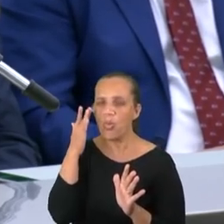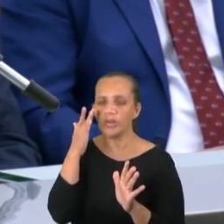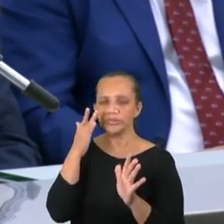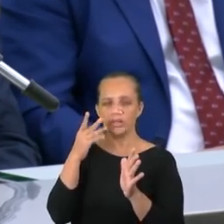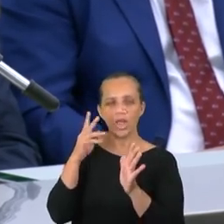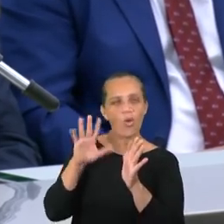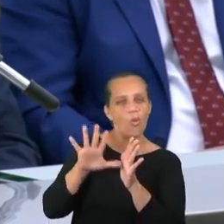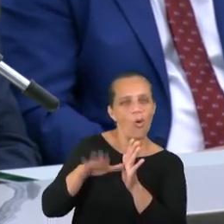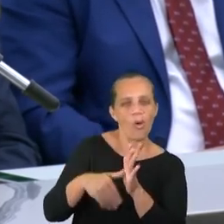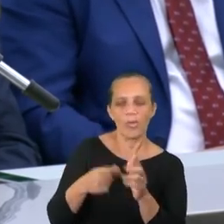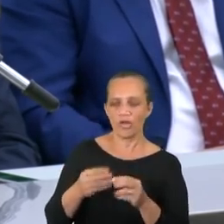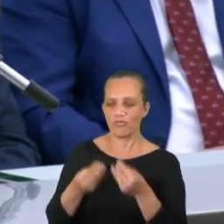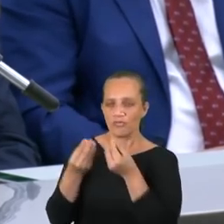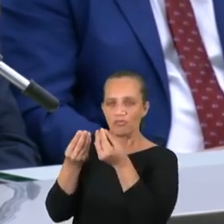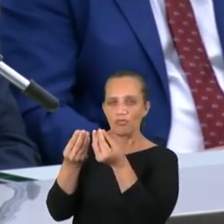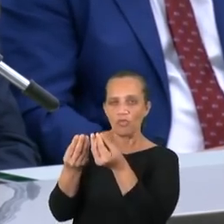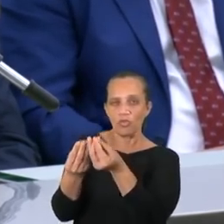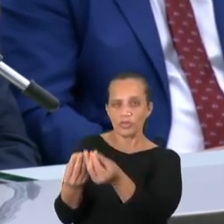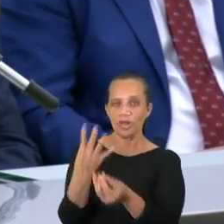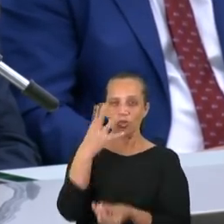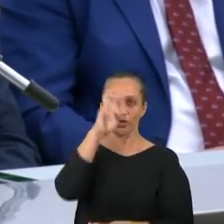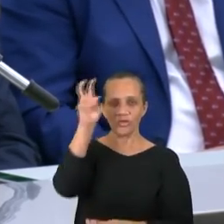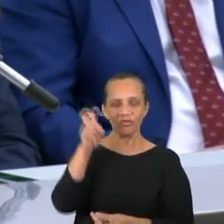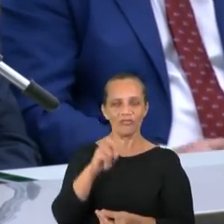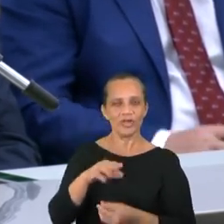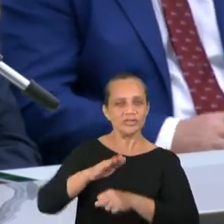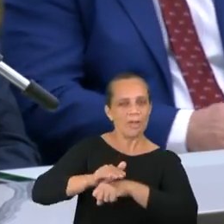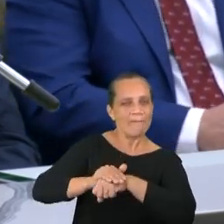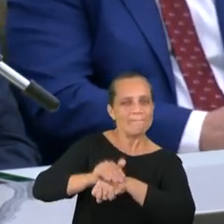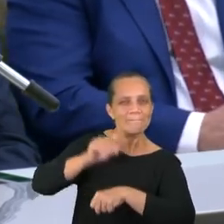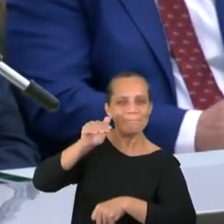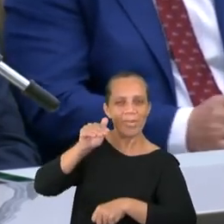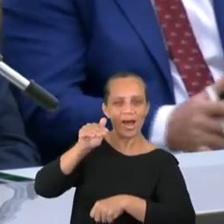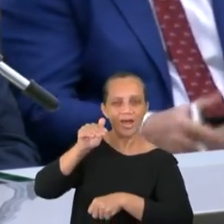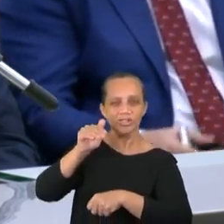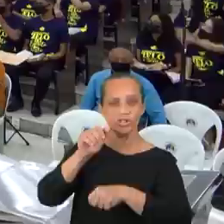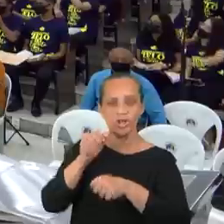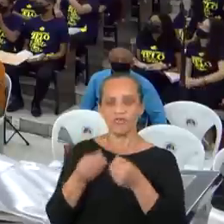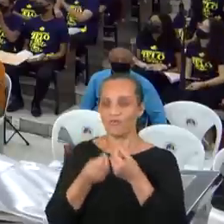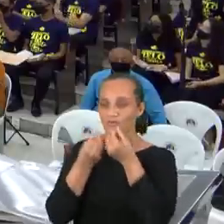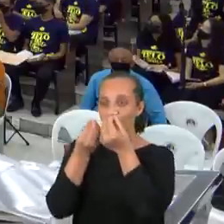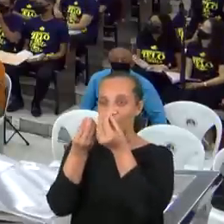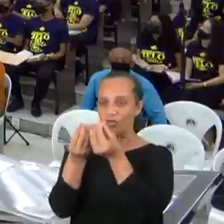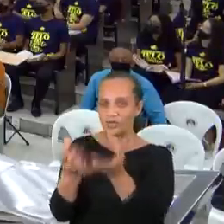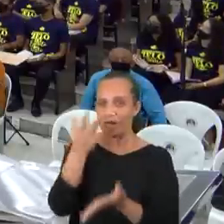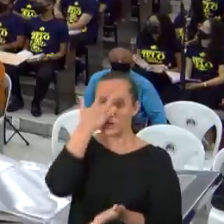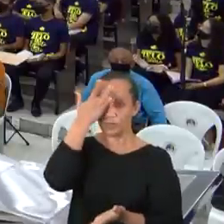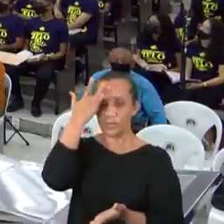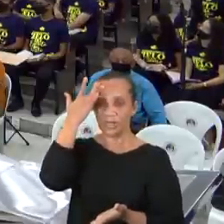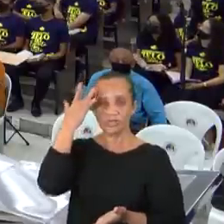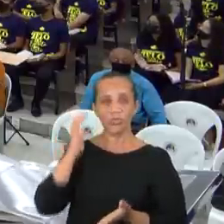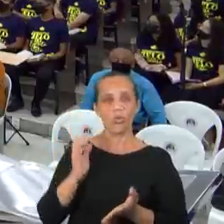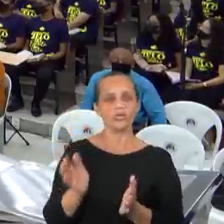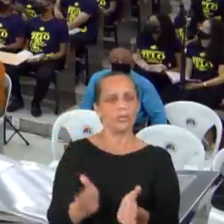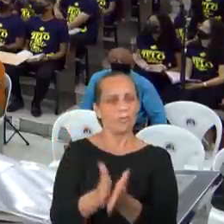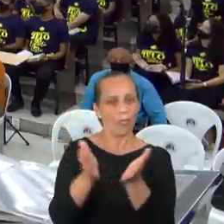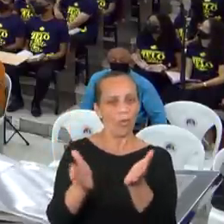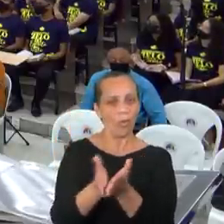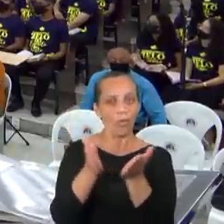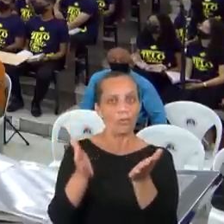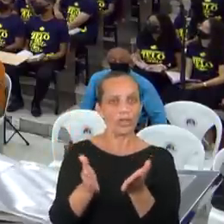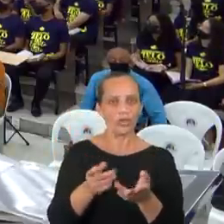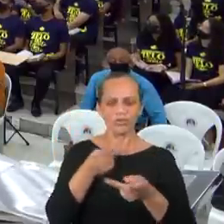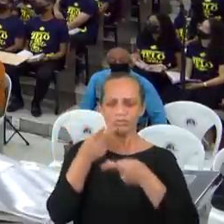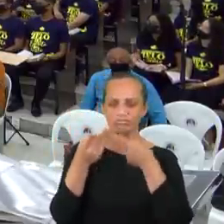vou restituir quatro vezes mais, vou distribuir com os pobres a minha riqueza. E começou a debulhar. Quando